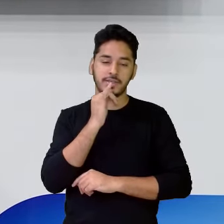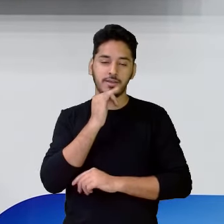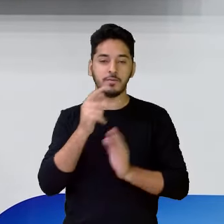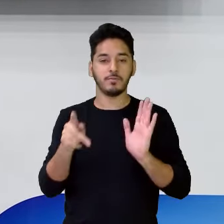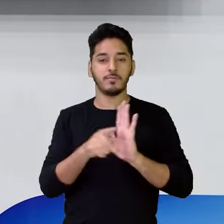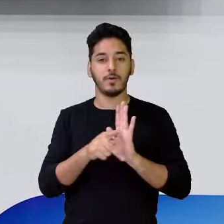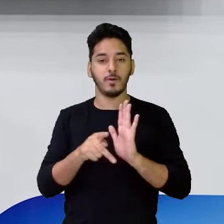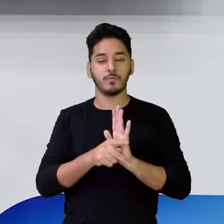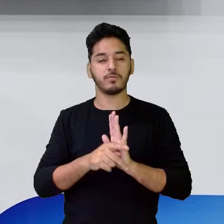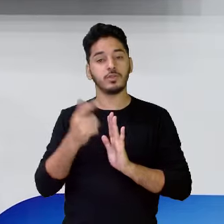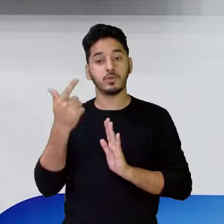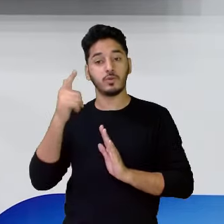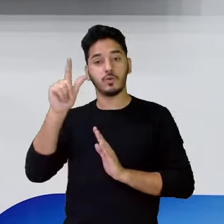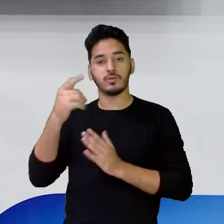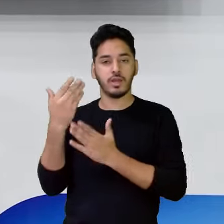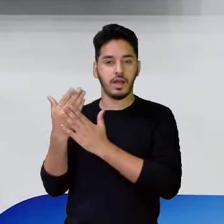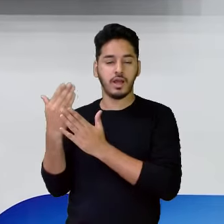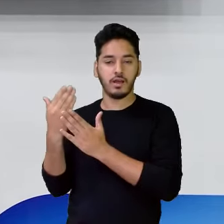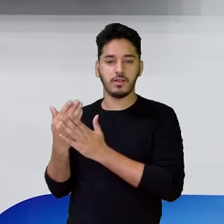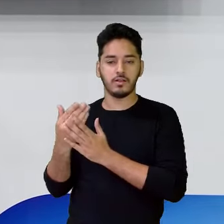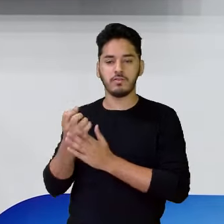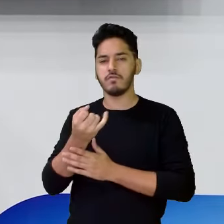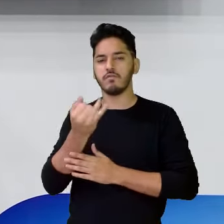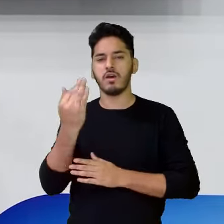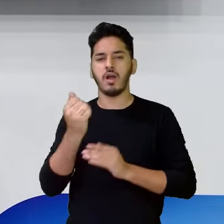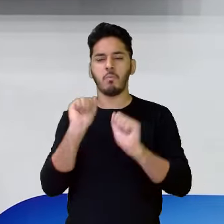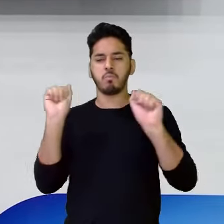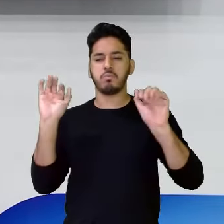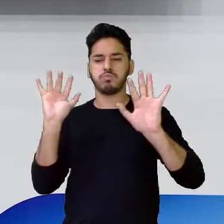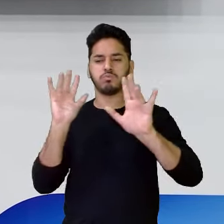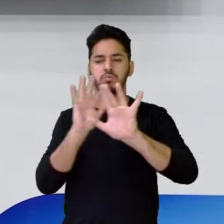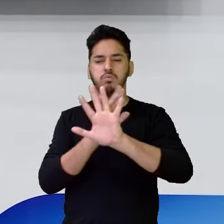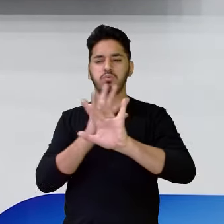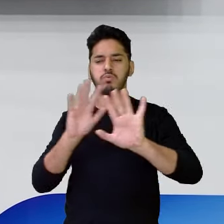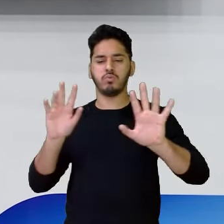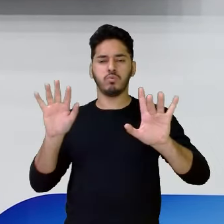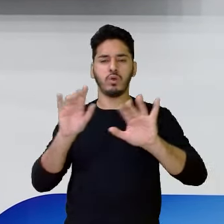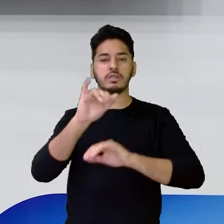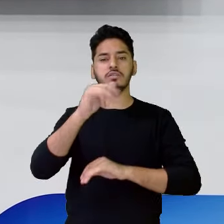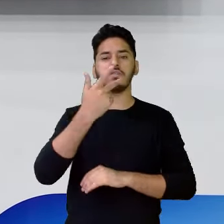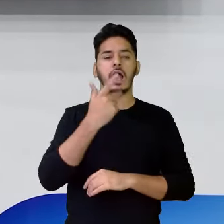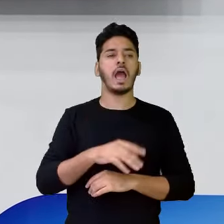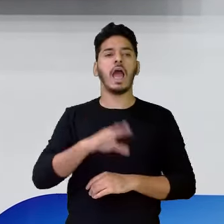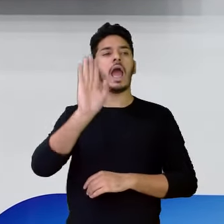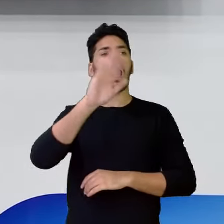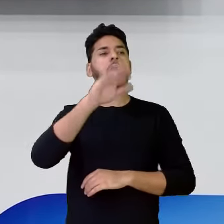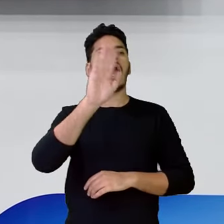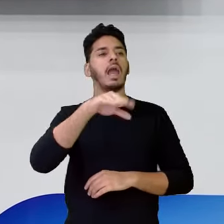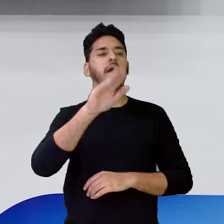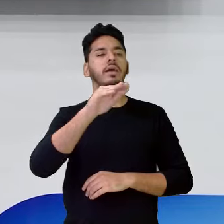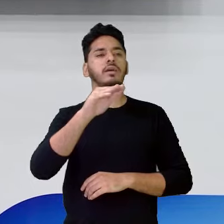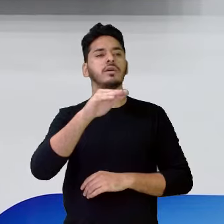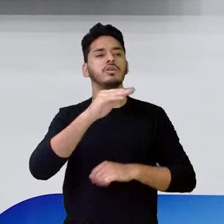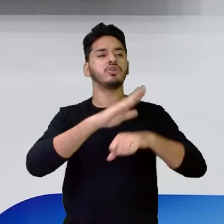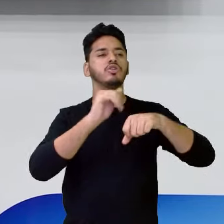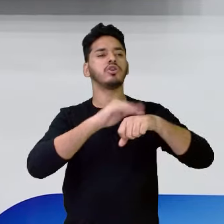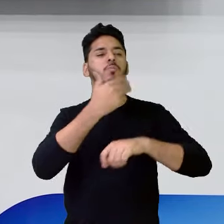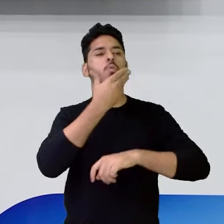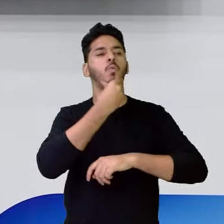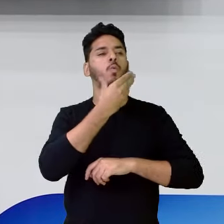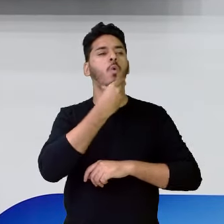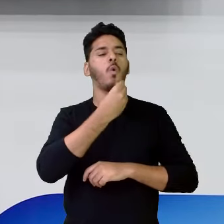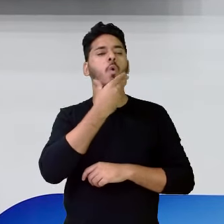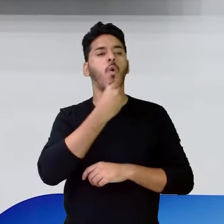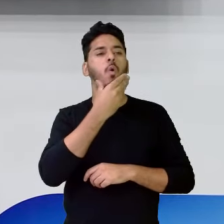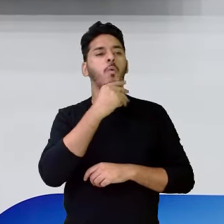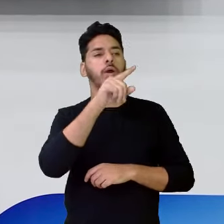substantivo, que no meio de uma multidão, ei, chama aquele homem ali de blusa azul. É diferente de